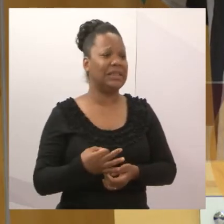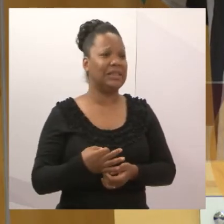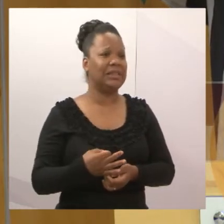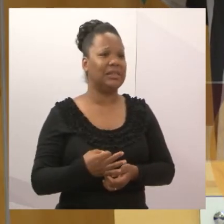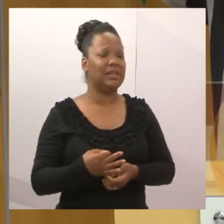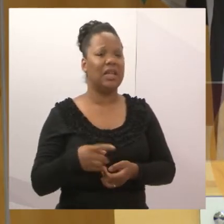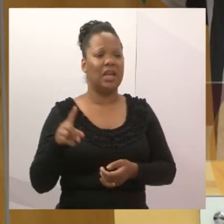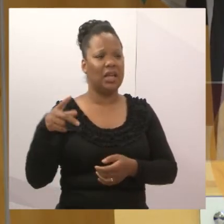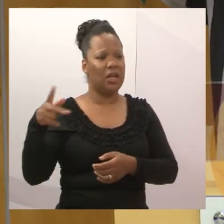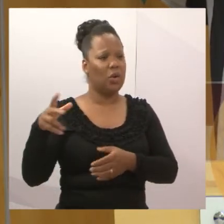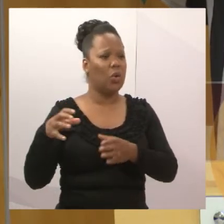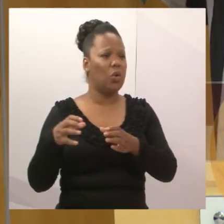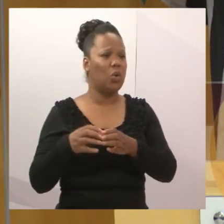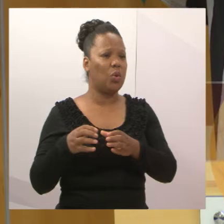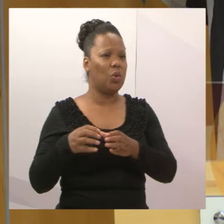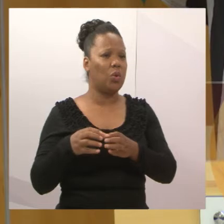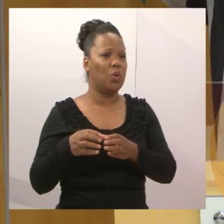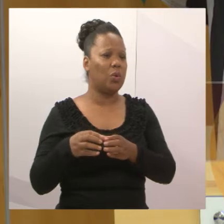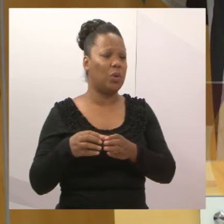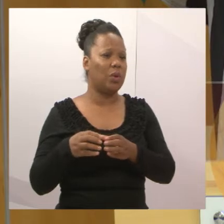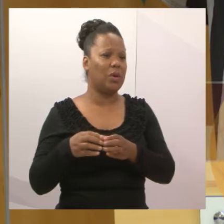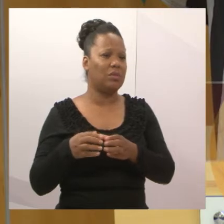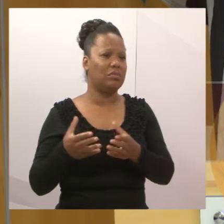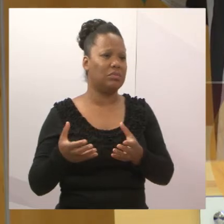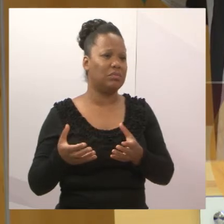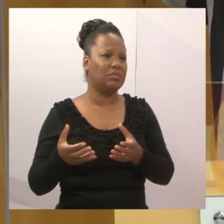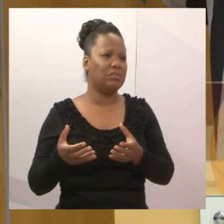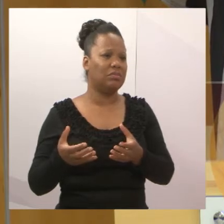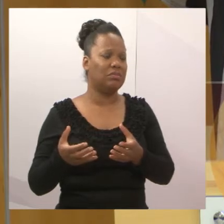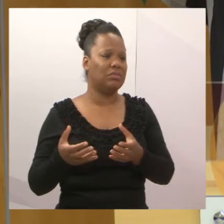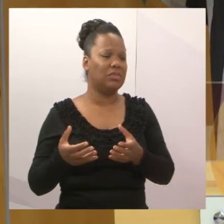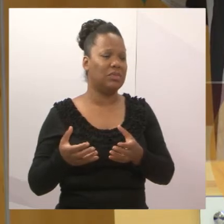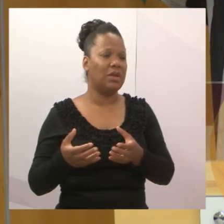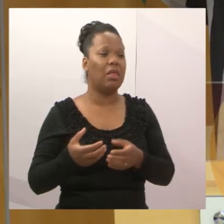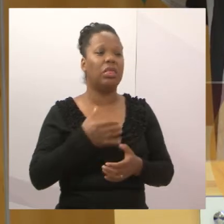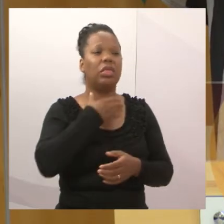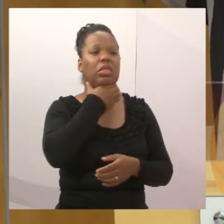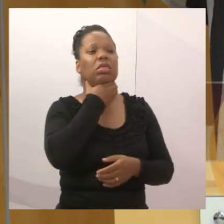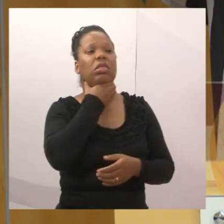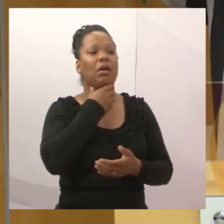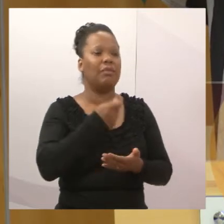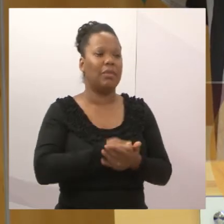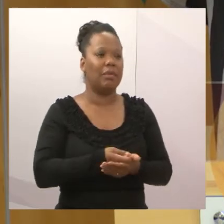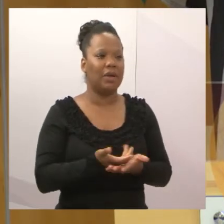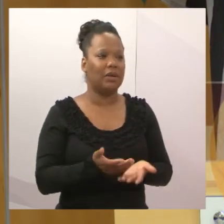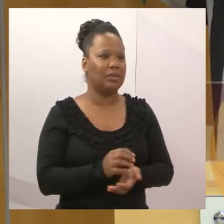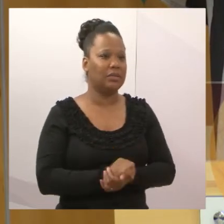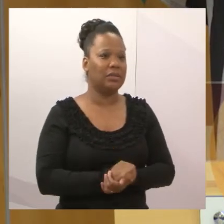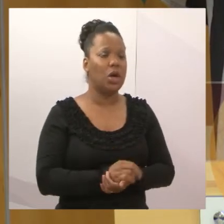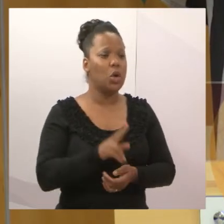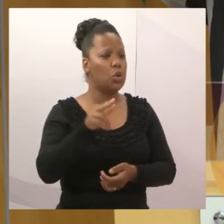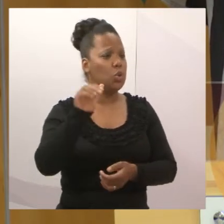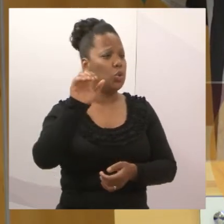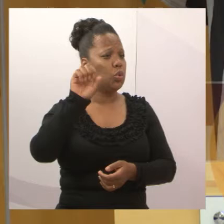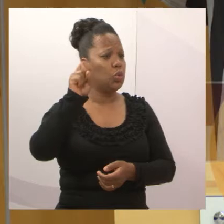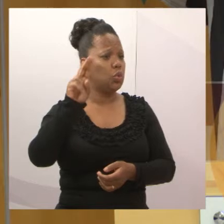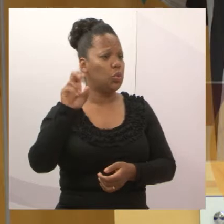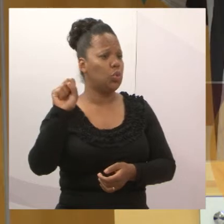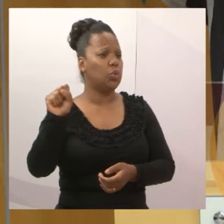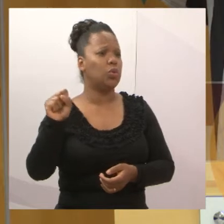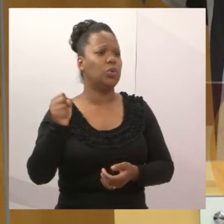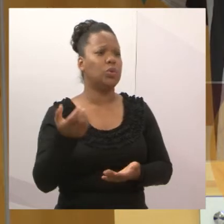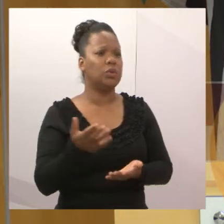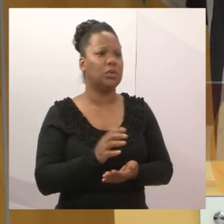a entidade vai estar totalmente aí endividada de novo, porque hoje o atendimento SUS ele é